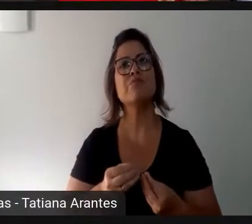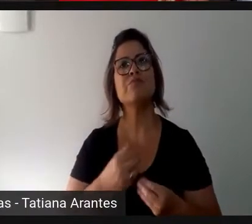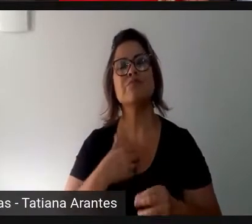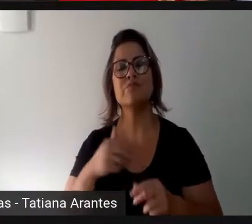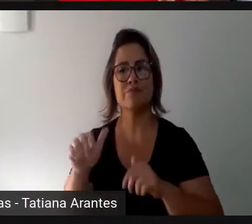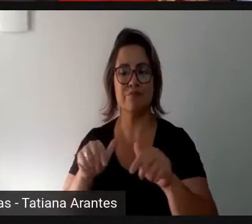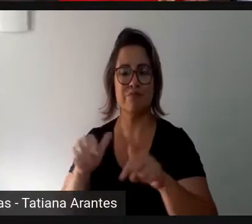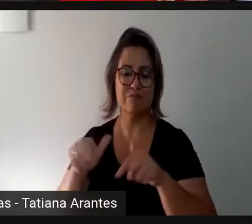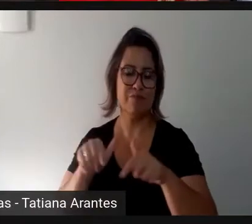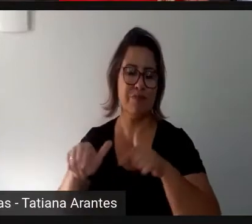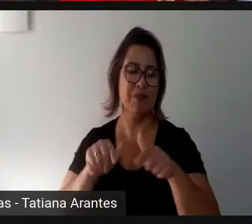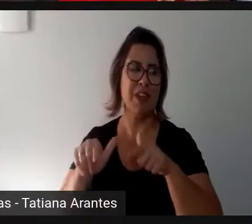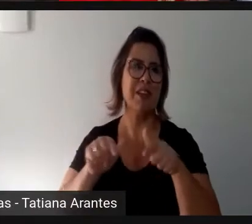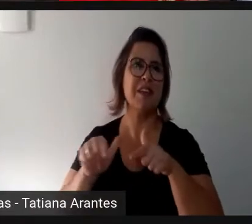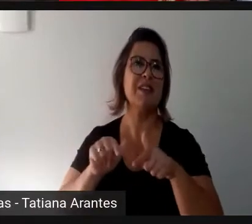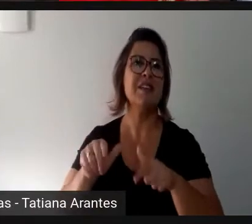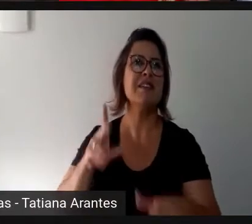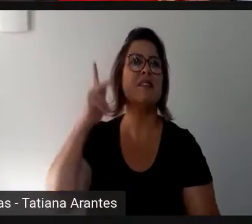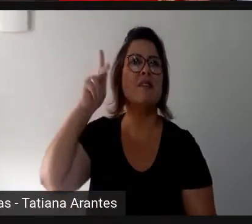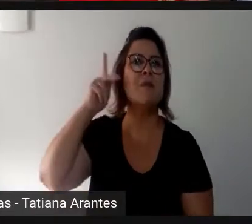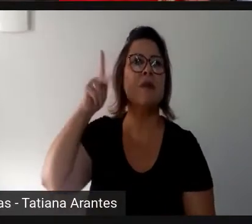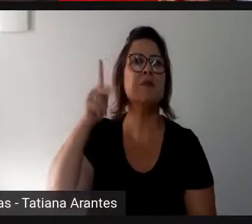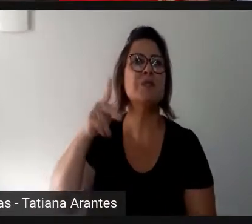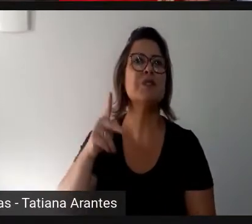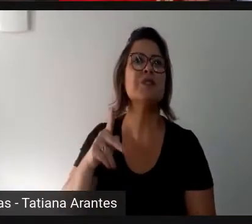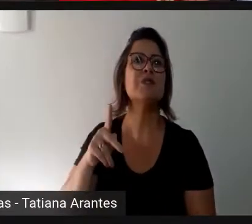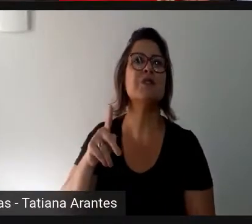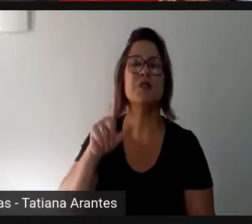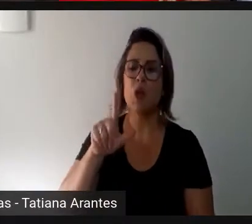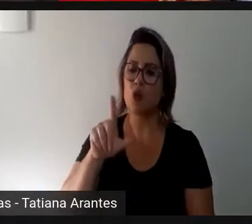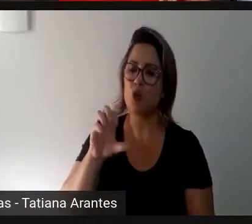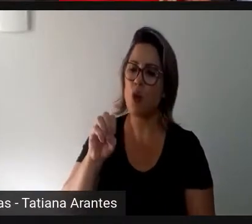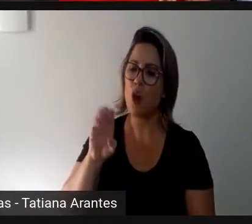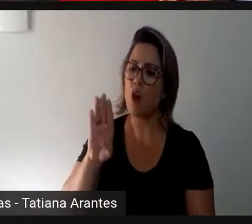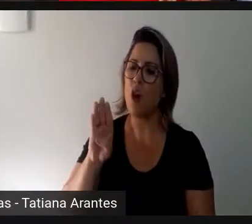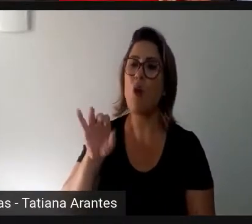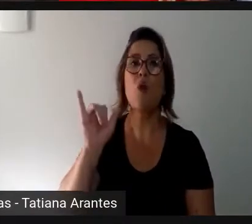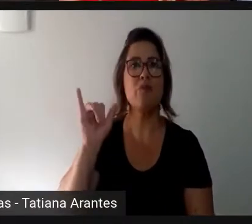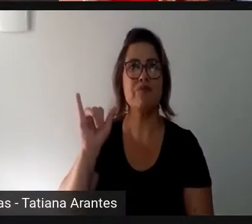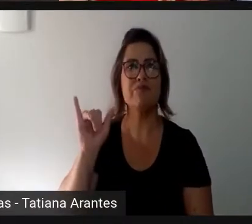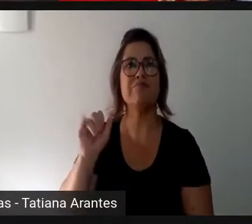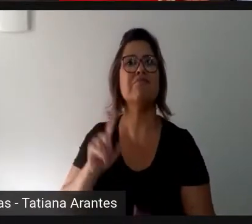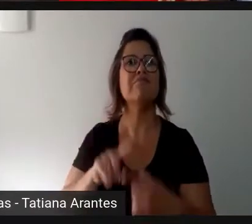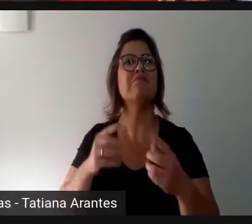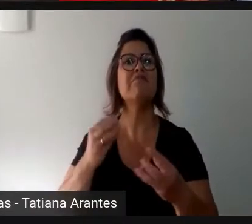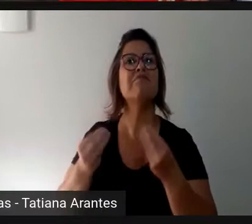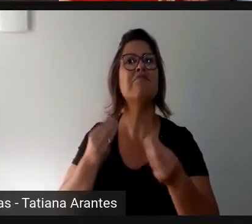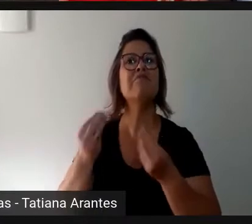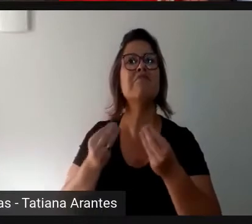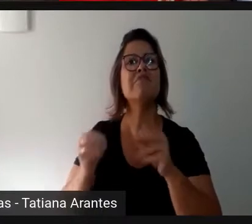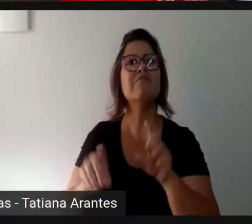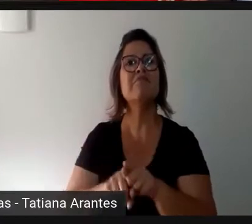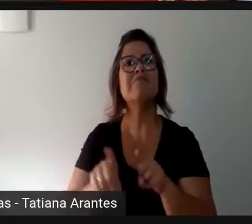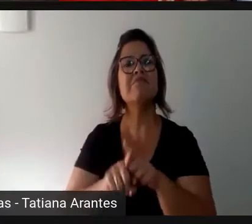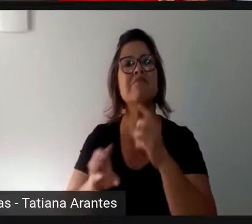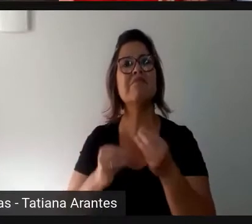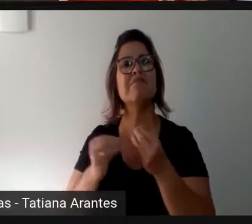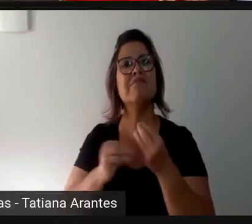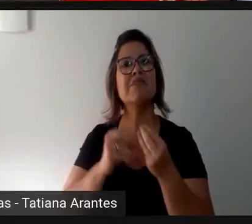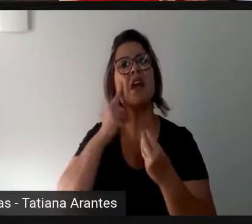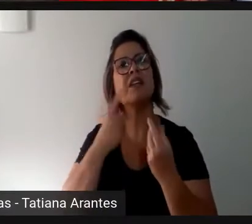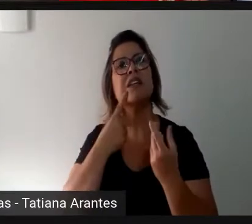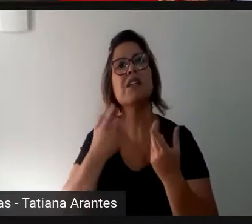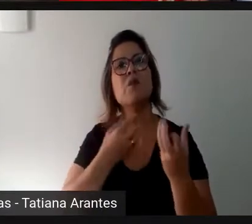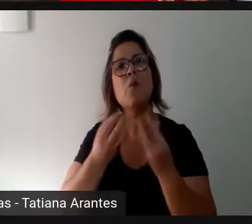parte política, na lei do lobby, né, da regulamentação do lobby. E justamente o lobby batia no ponto do relacionamento entre